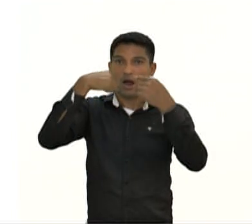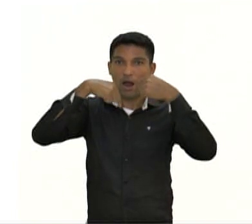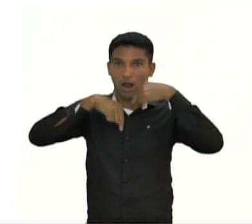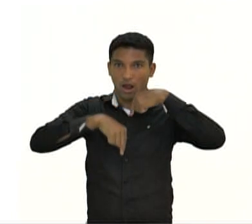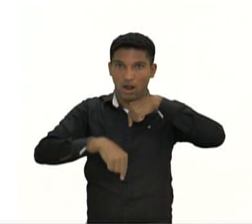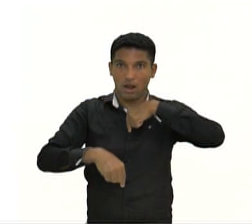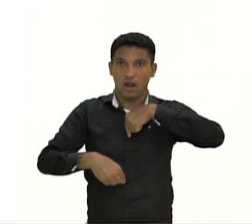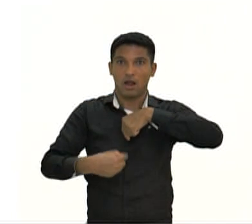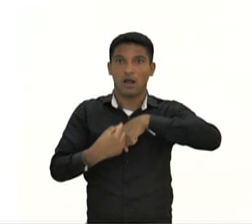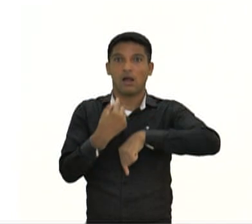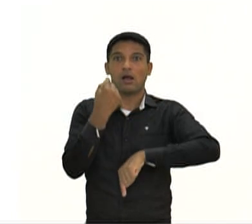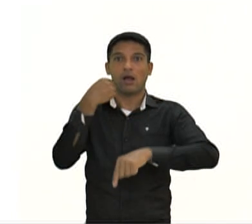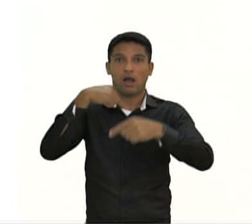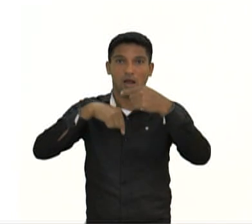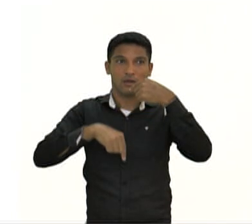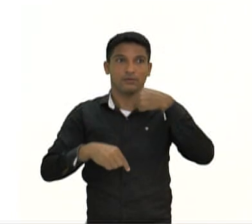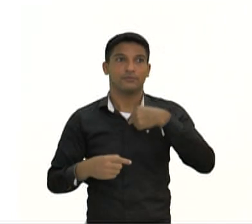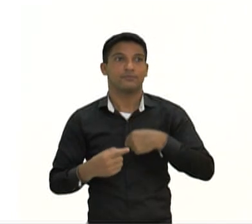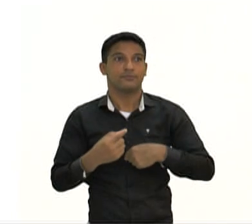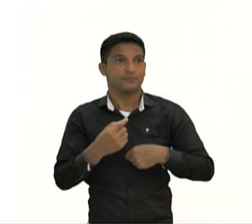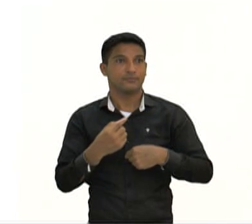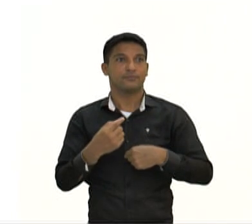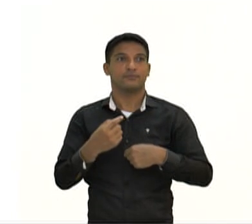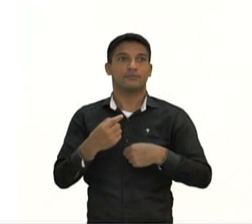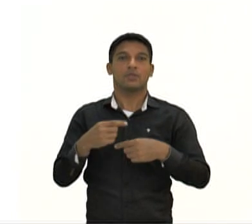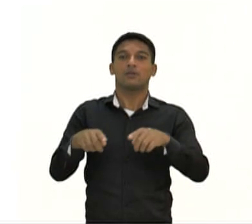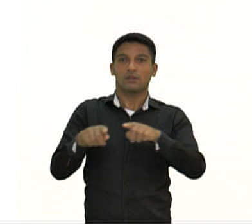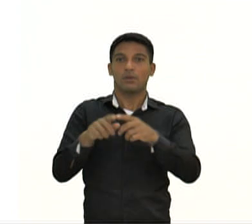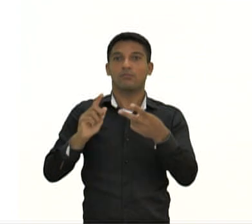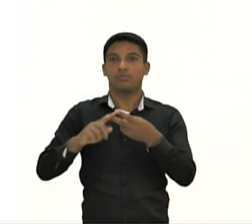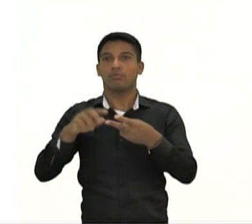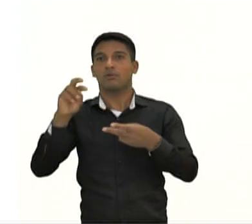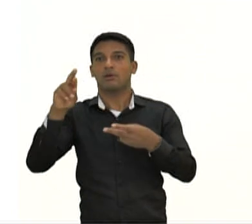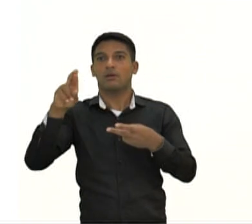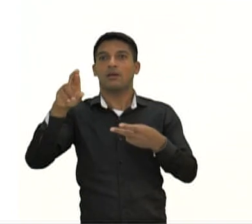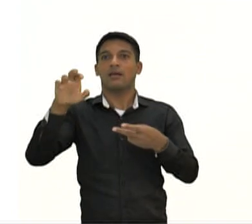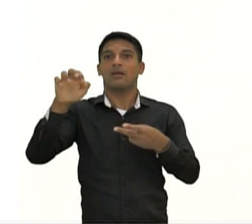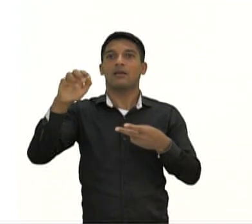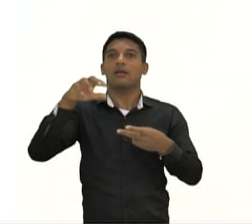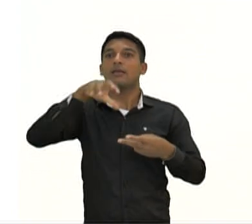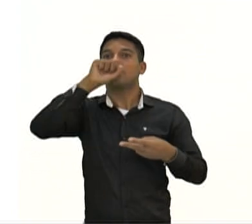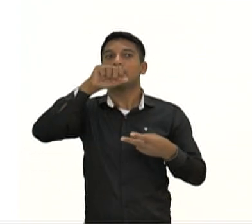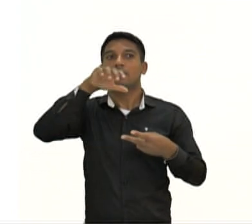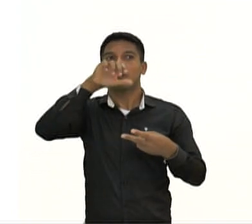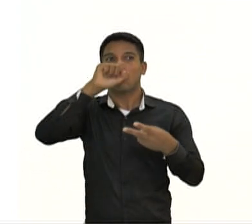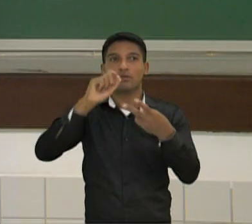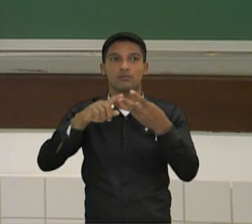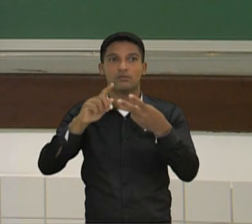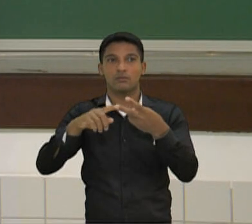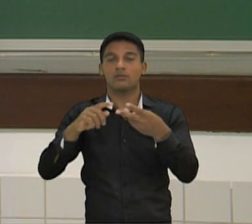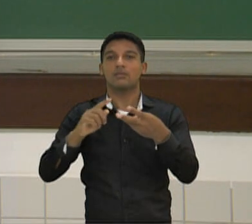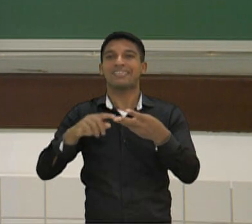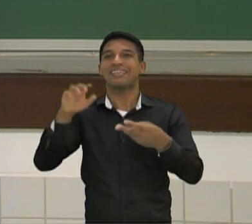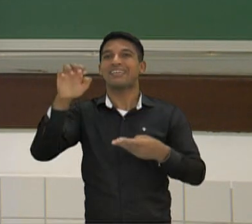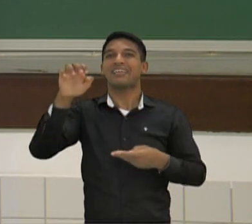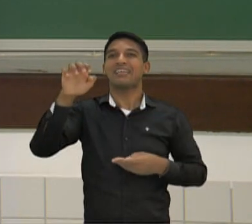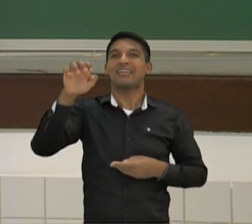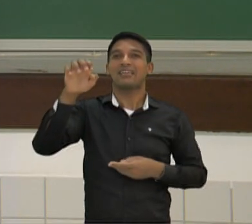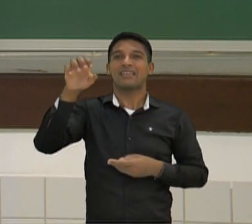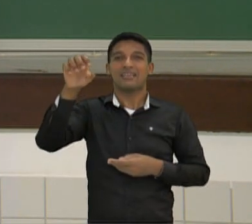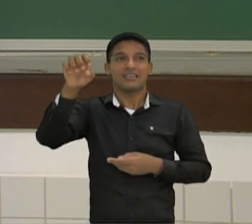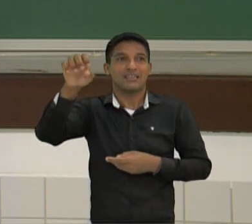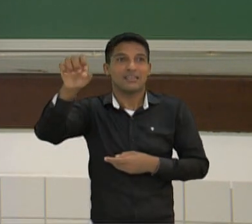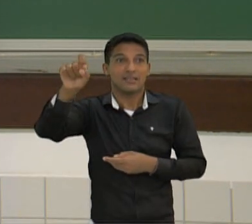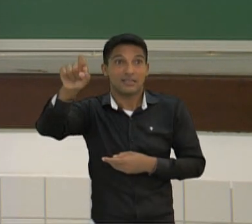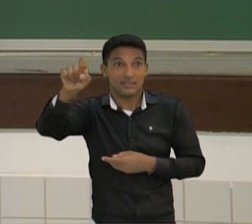bem? E o transporte, quem que vai fazer esse transporte aqui é o sistema circulatório.